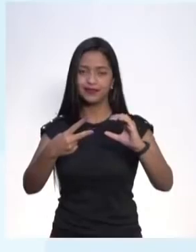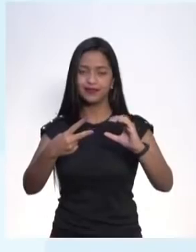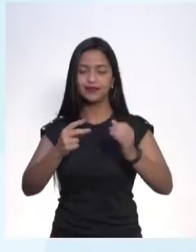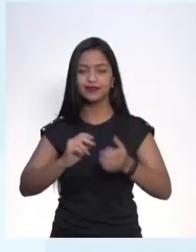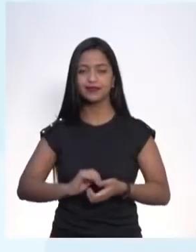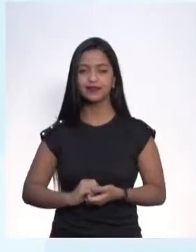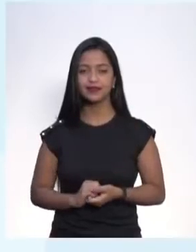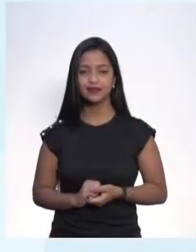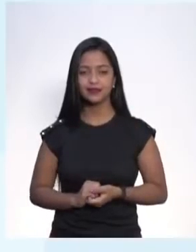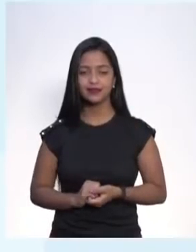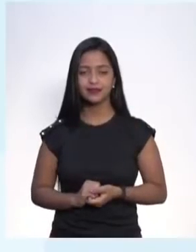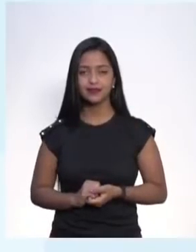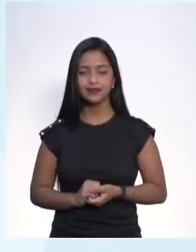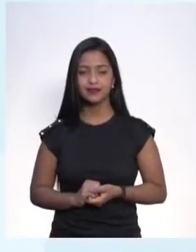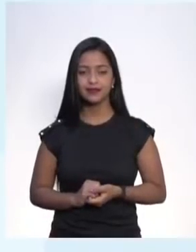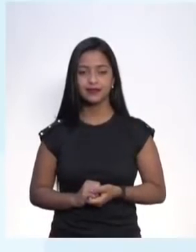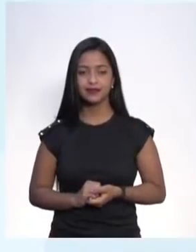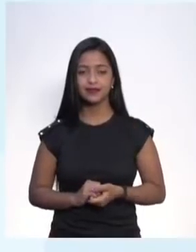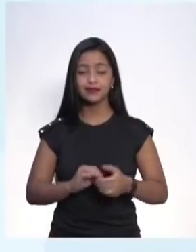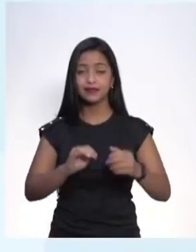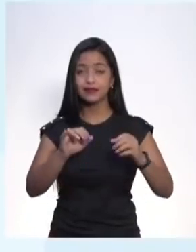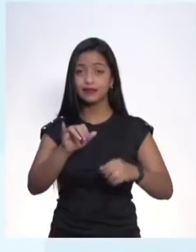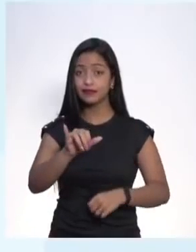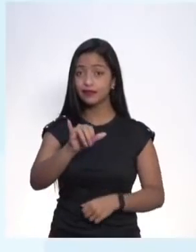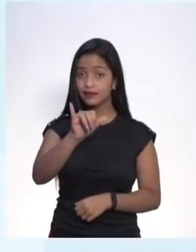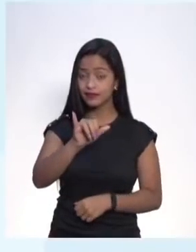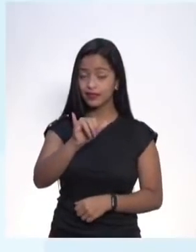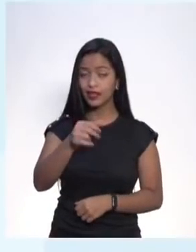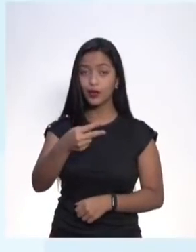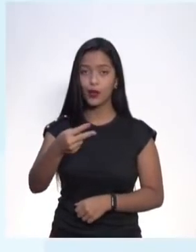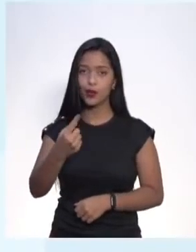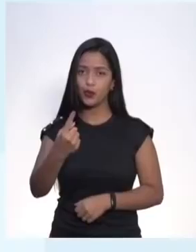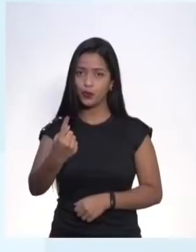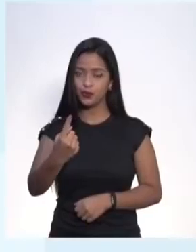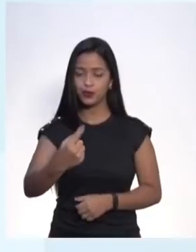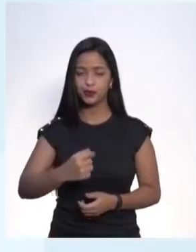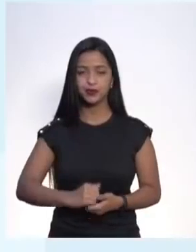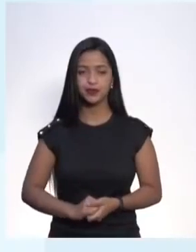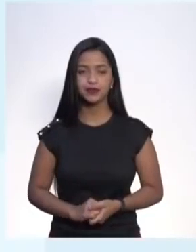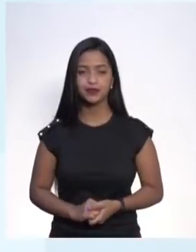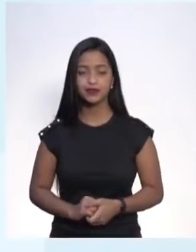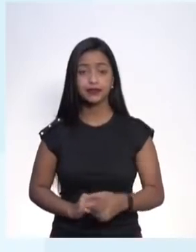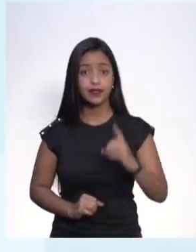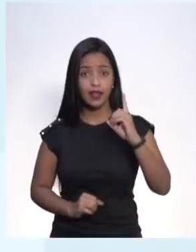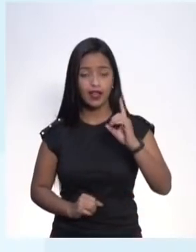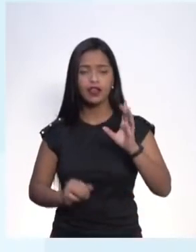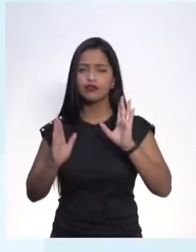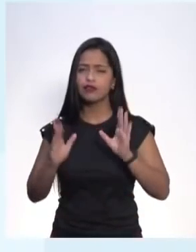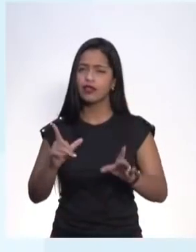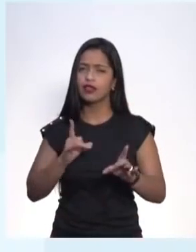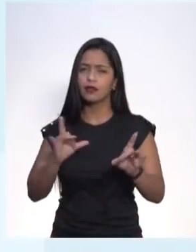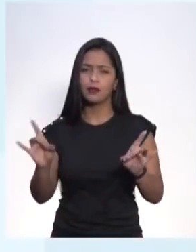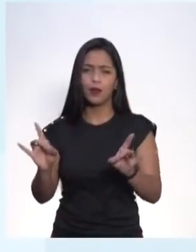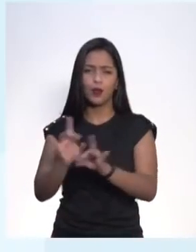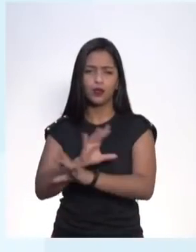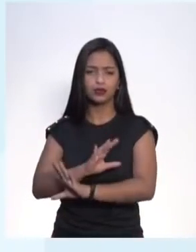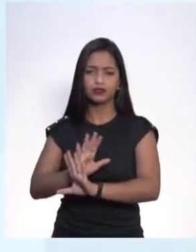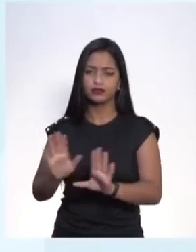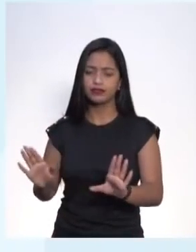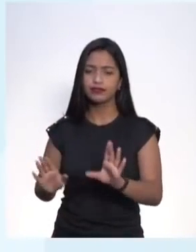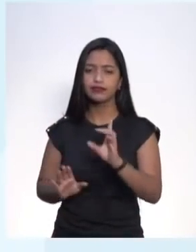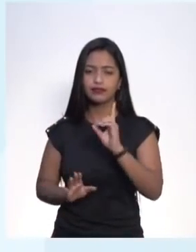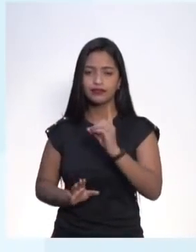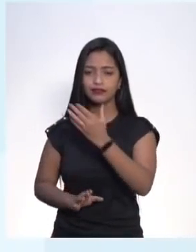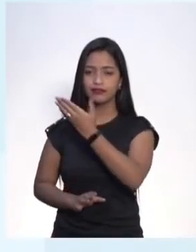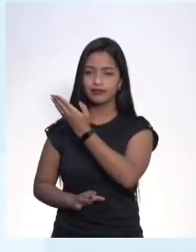na projeção. E o 1 aqui já estava ali, que é o valor de Y. Ah, o D eu já tenho. O D eu nem precisava fazer, mas o D